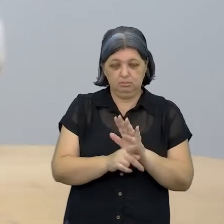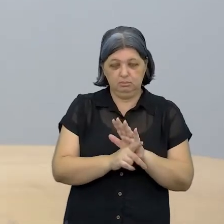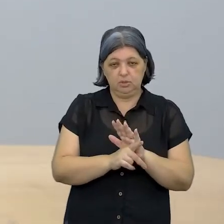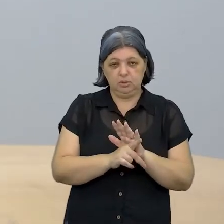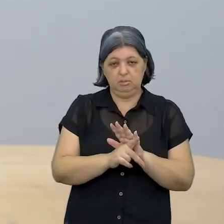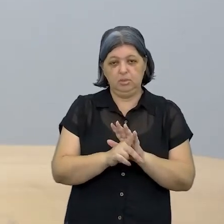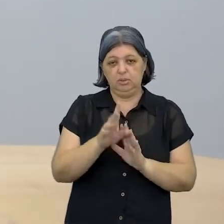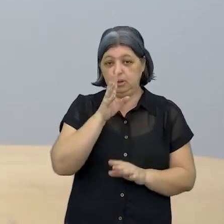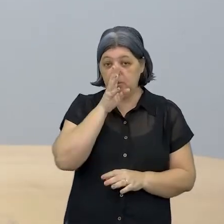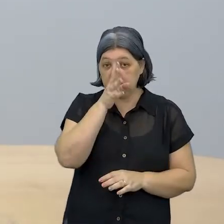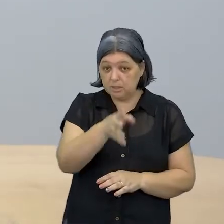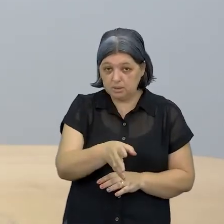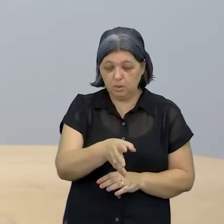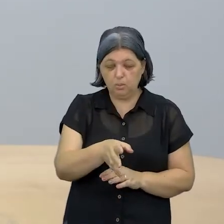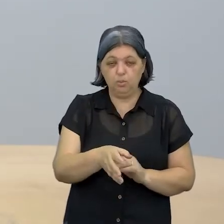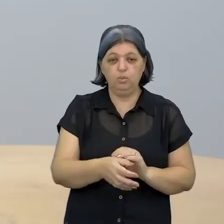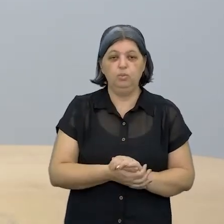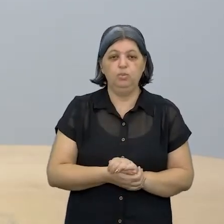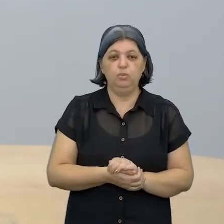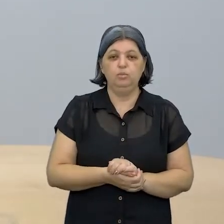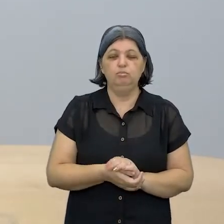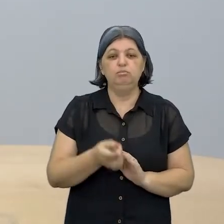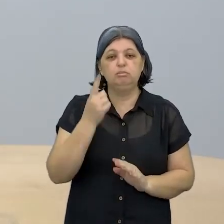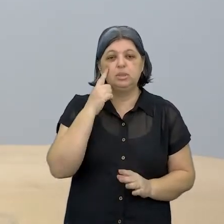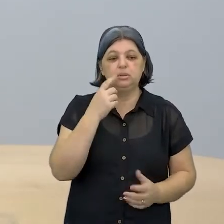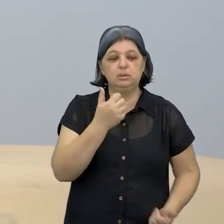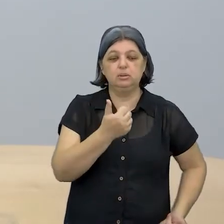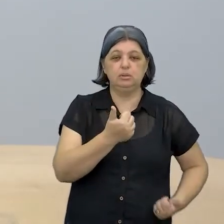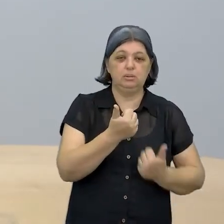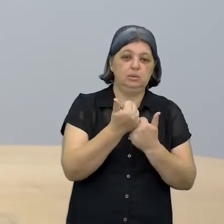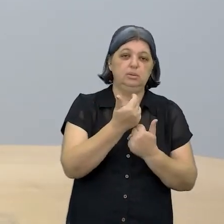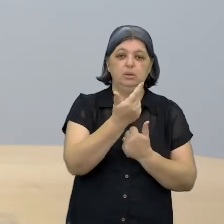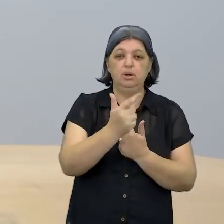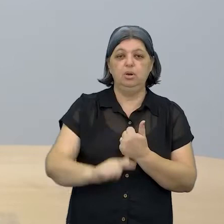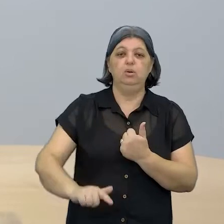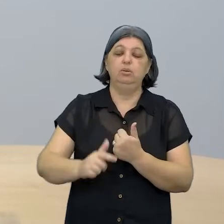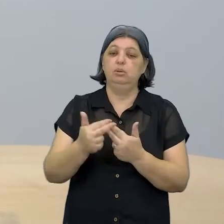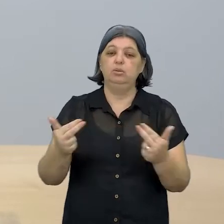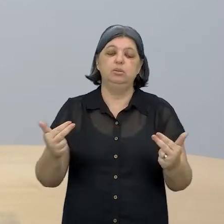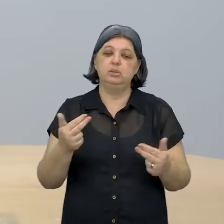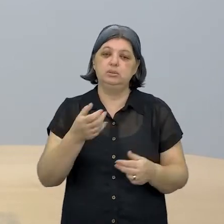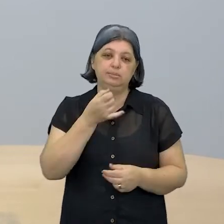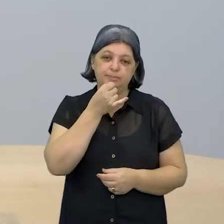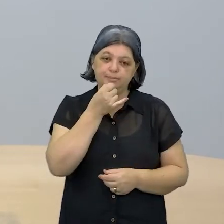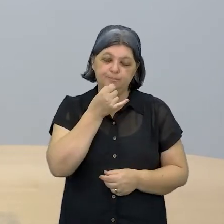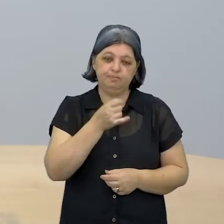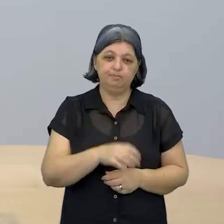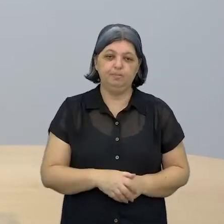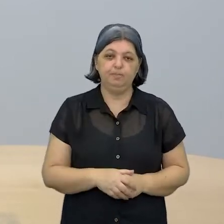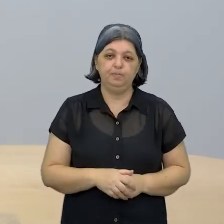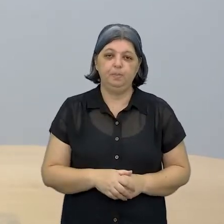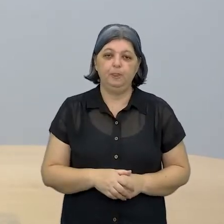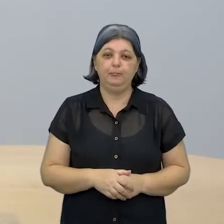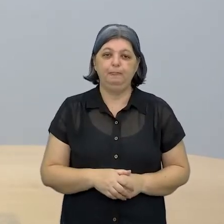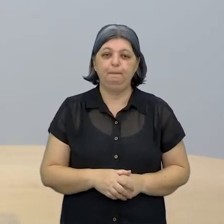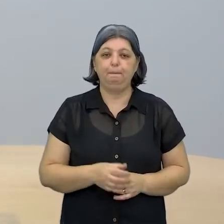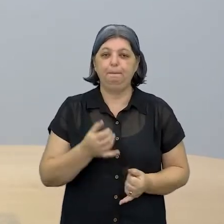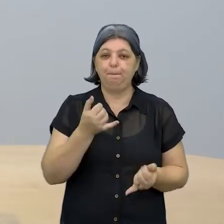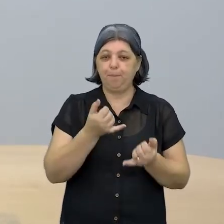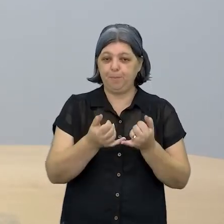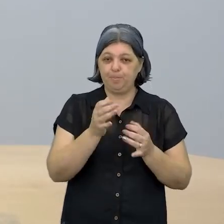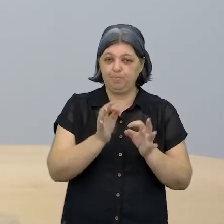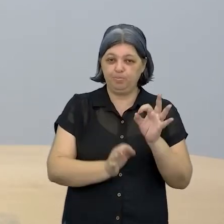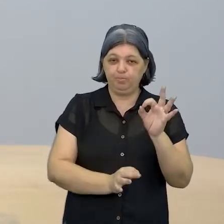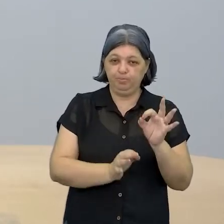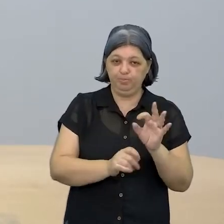pena, e fosse colocado no lugar dele um outro objeto. É como se a justiça, né,